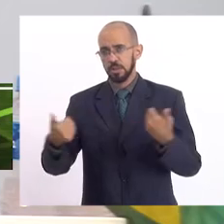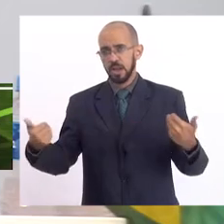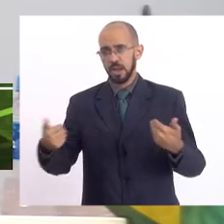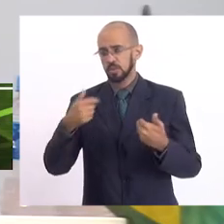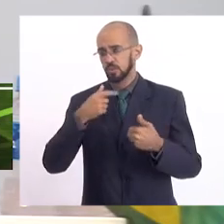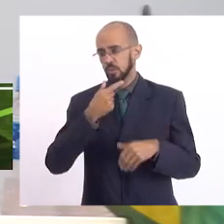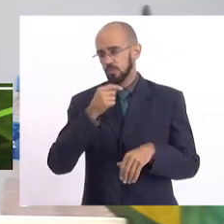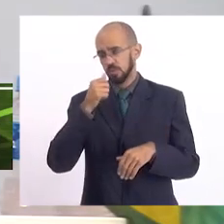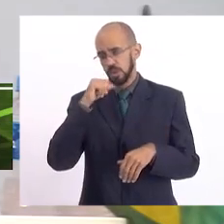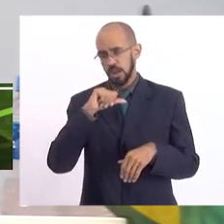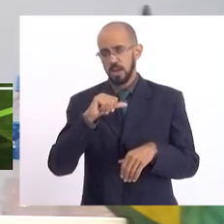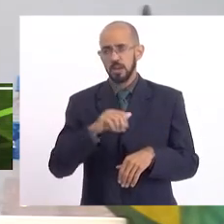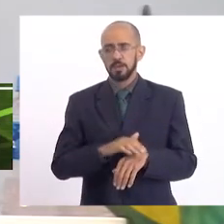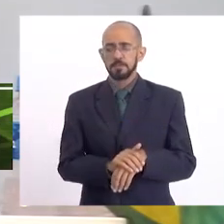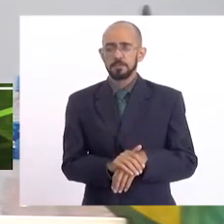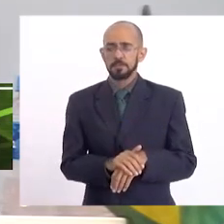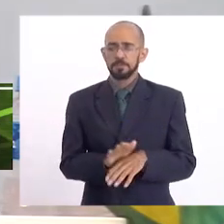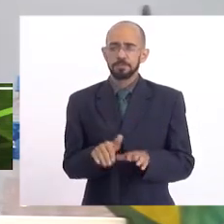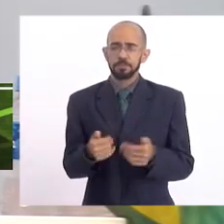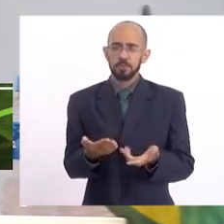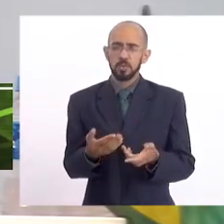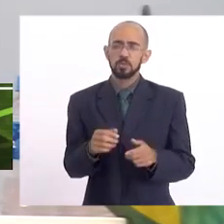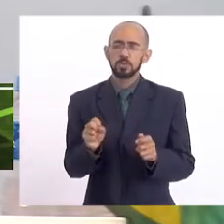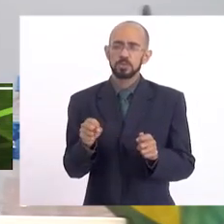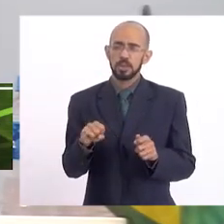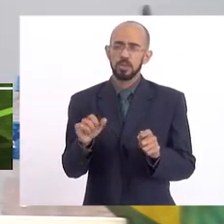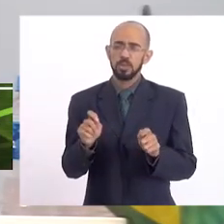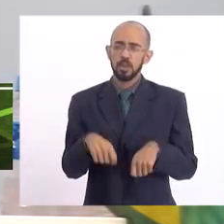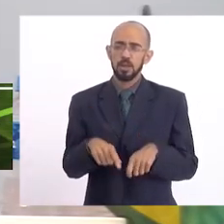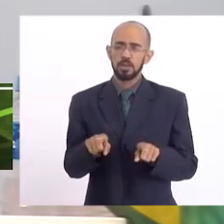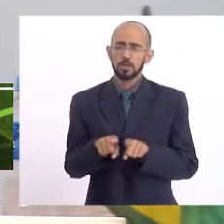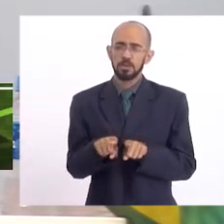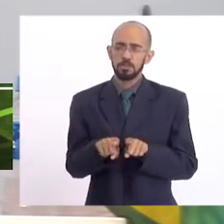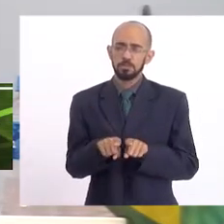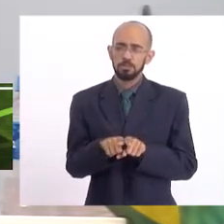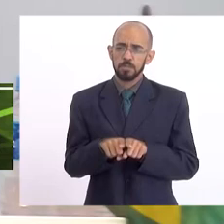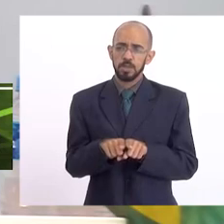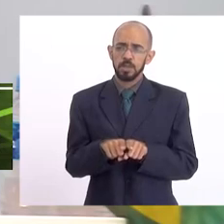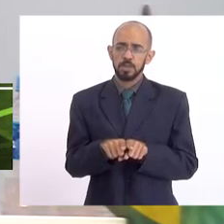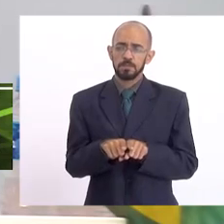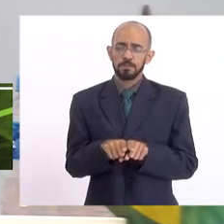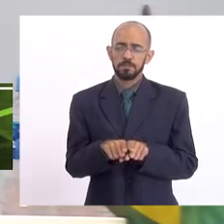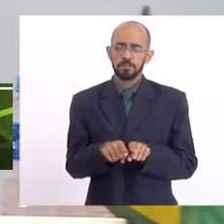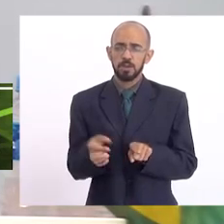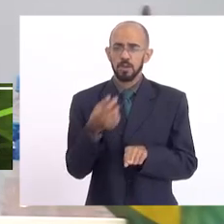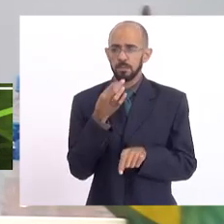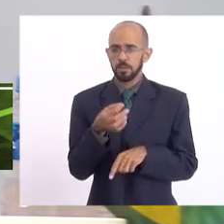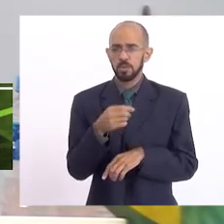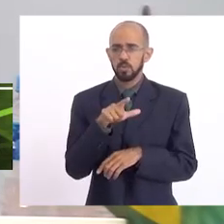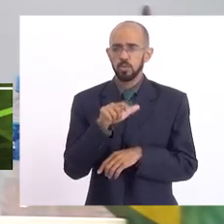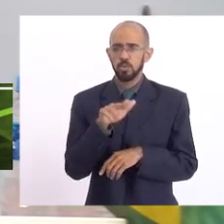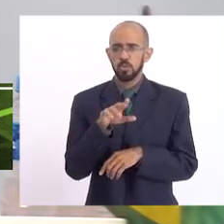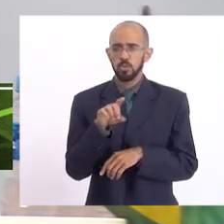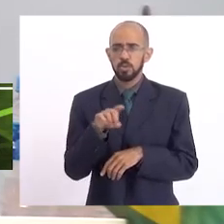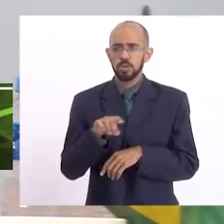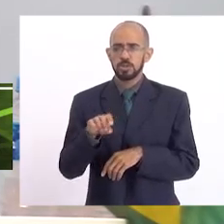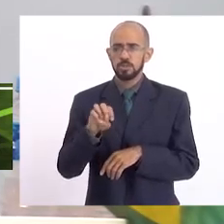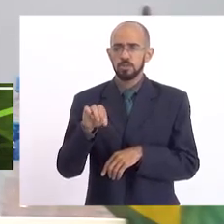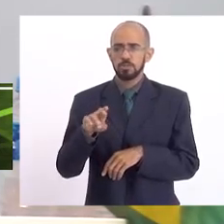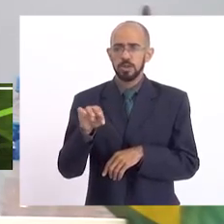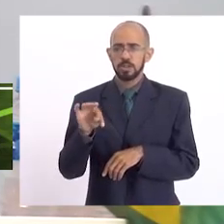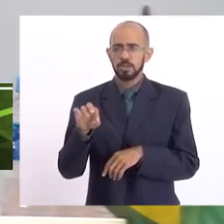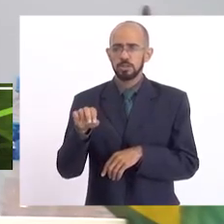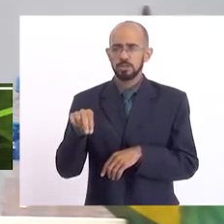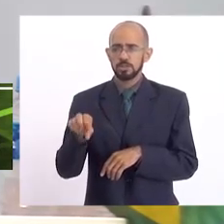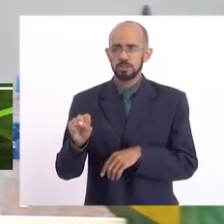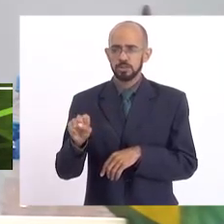Então, se puder falar. E outra coisa, a colocação do deputado Luiz Martins no que diz respeito